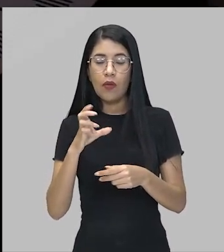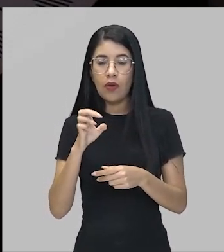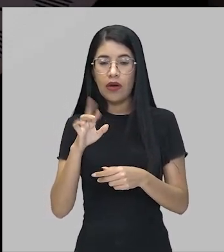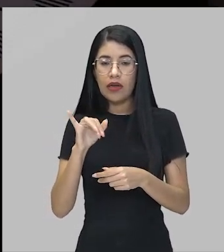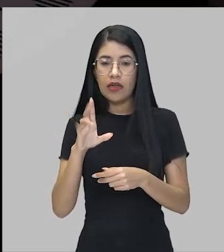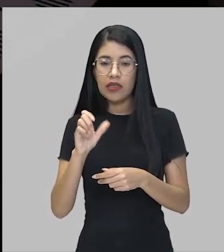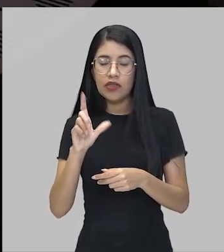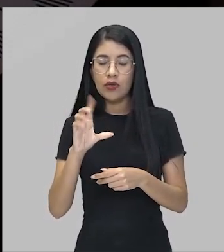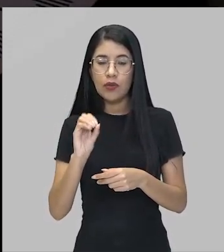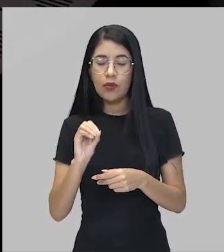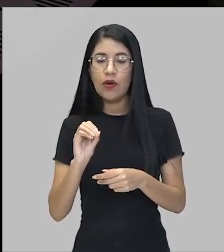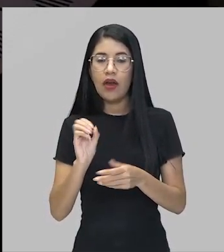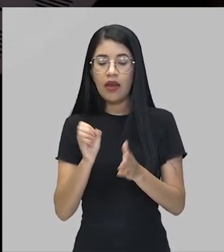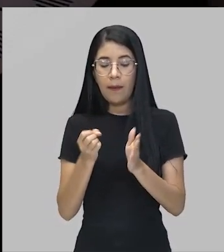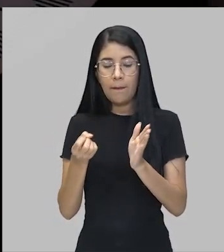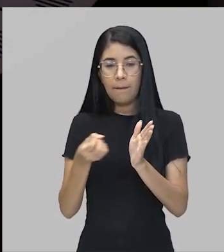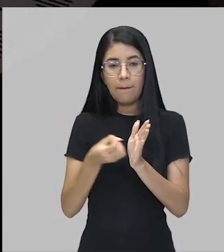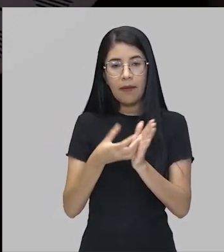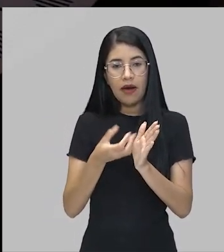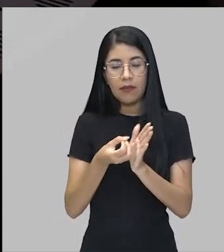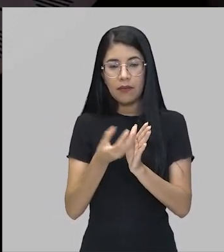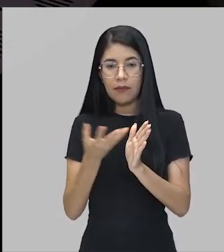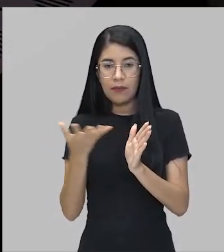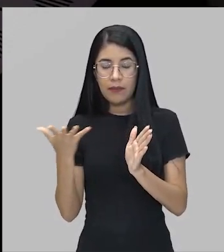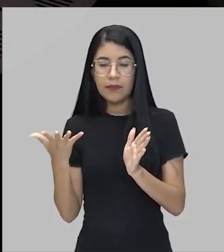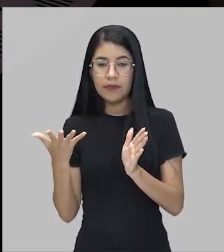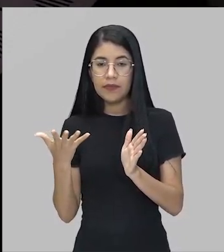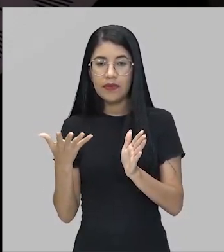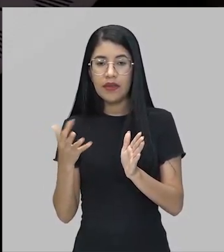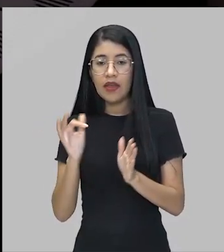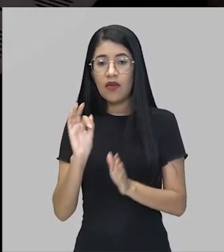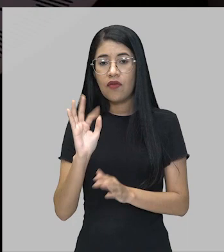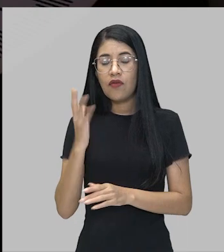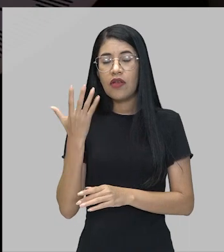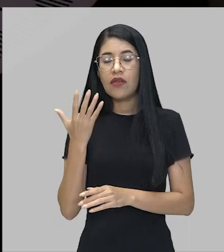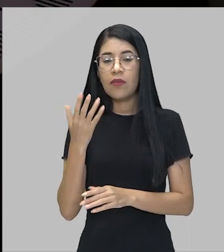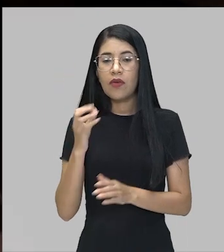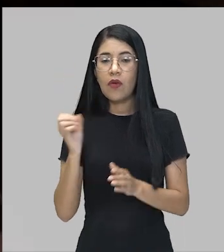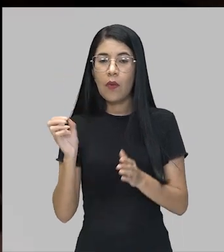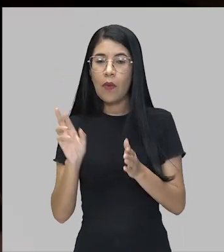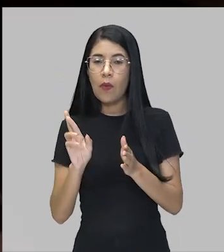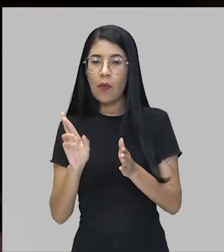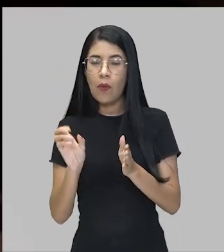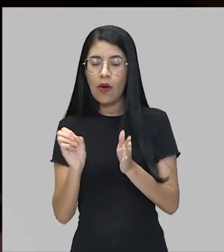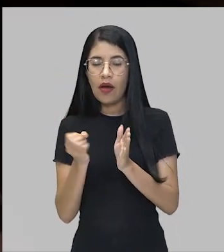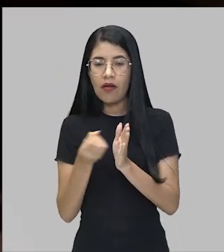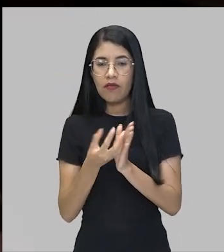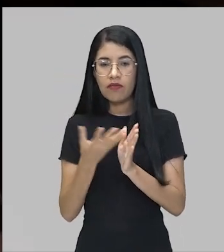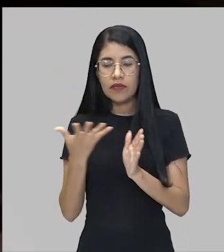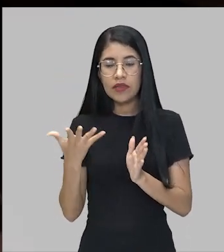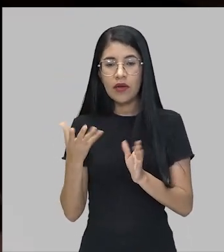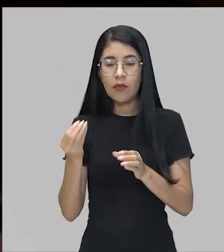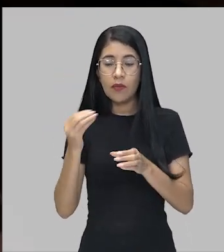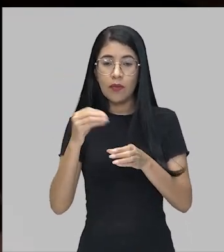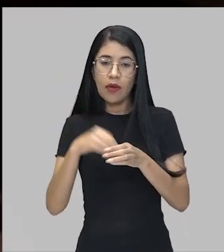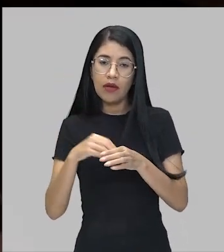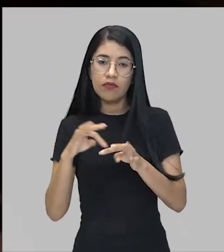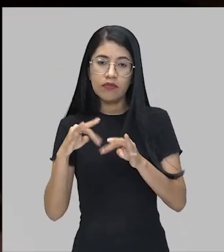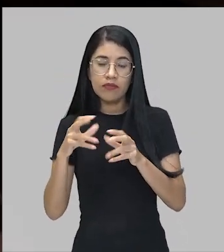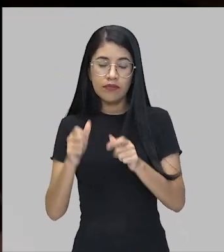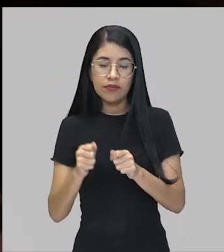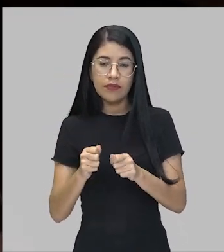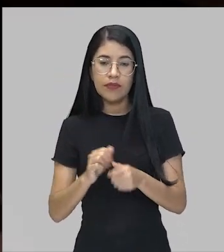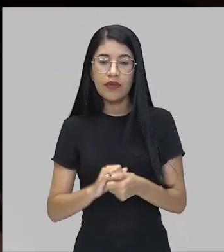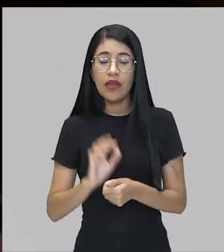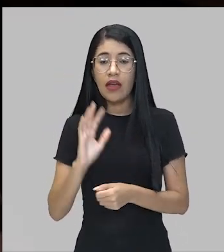feixe é totalmente refletido. Nós chamamos esse fenômeno de reflexão interna total. E isso só acontece